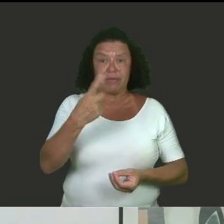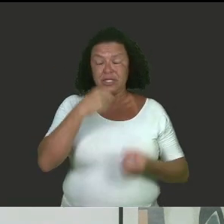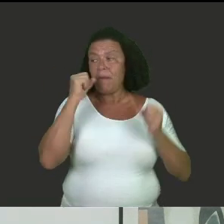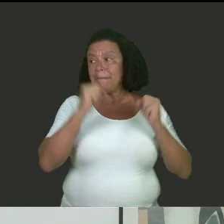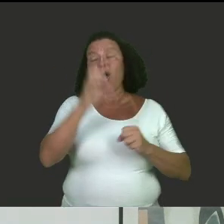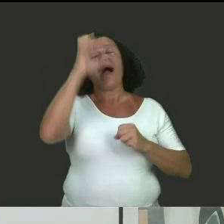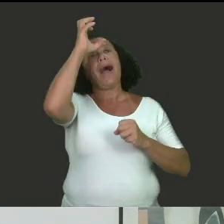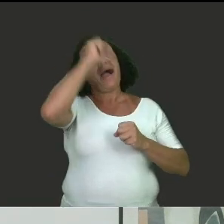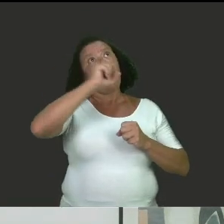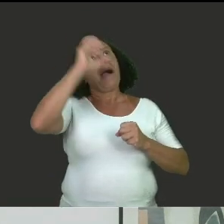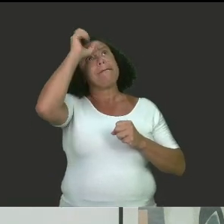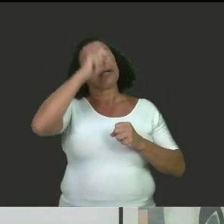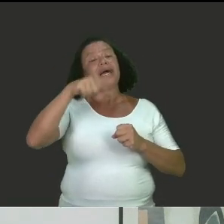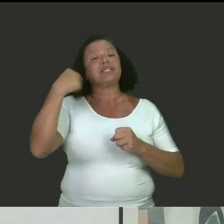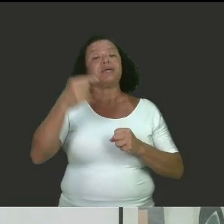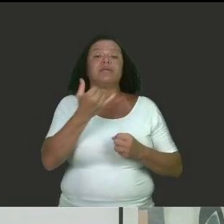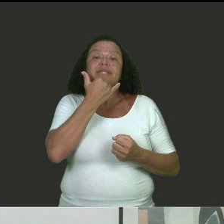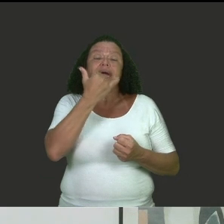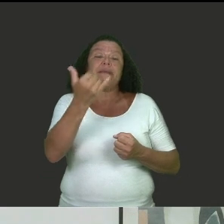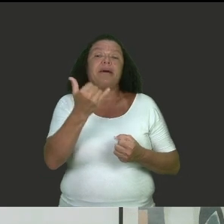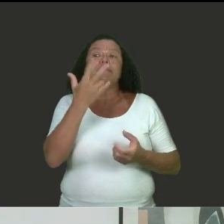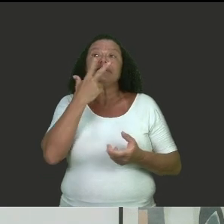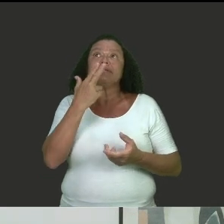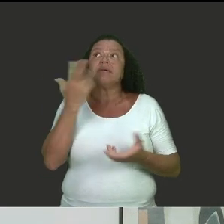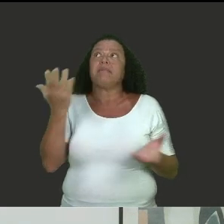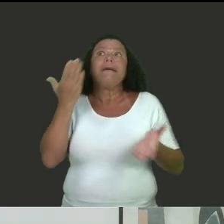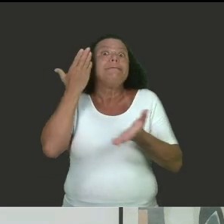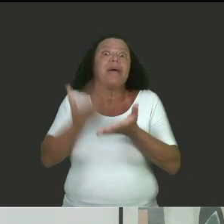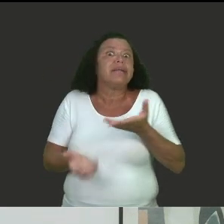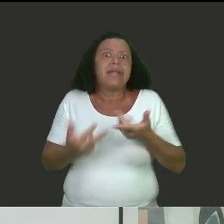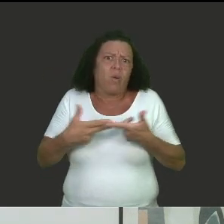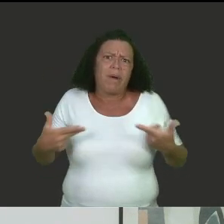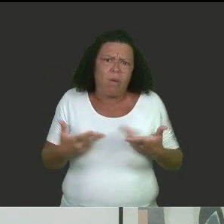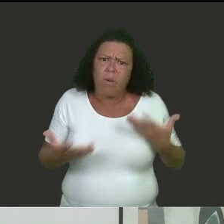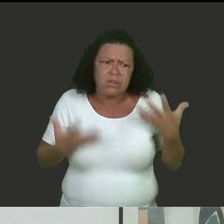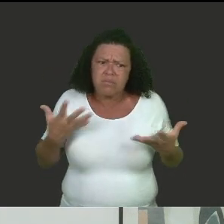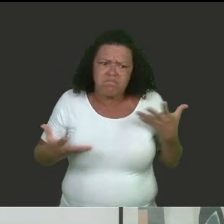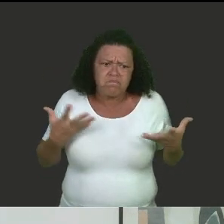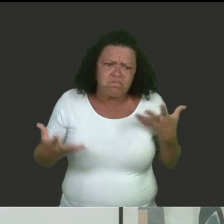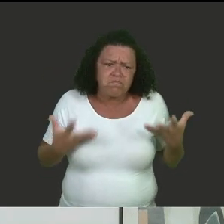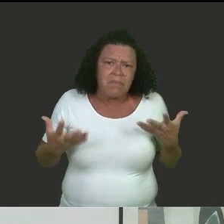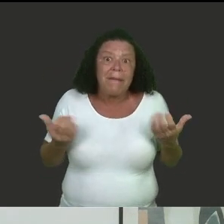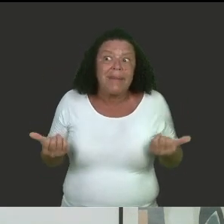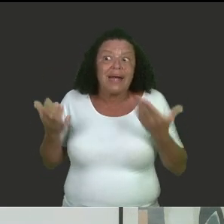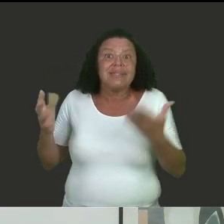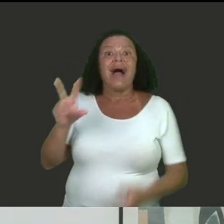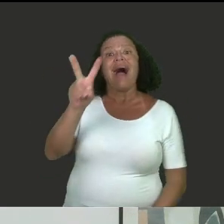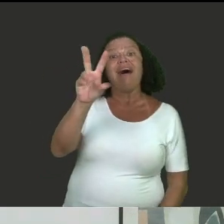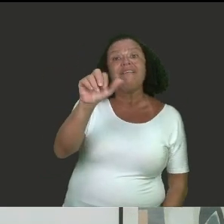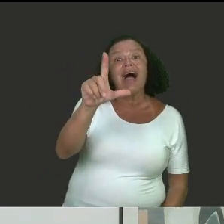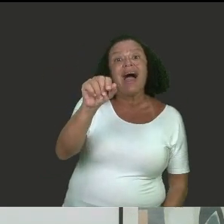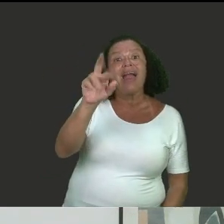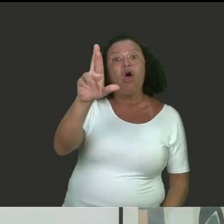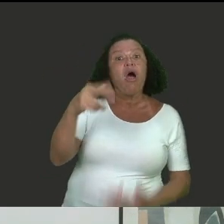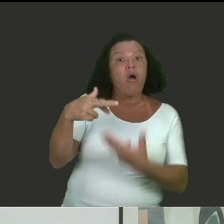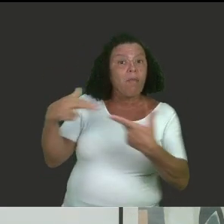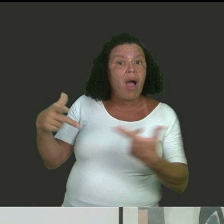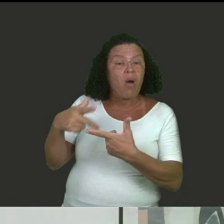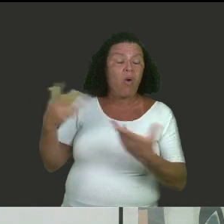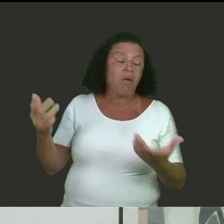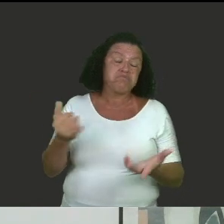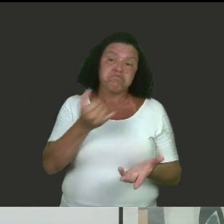gente precisa de repente ter determinadas perdas para que possa valorizar alguma coisa que nós temos ou